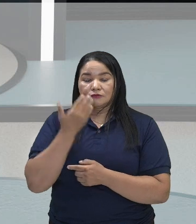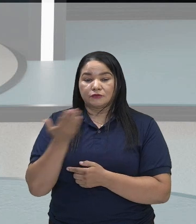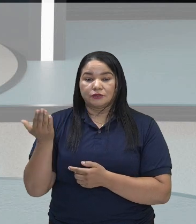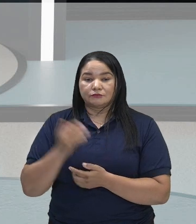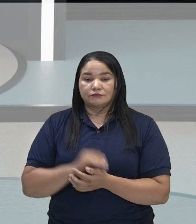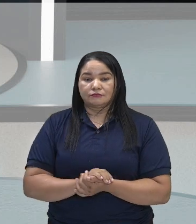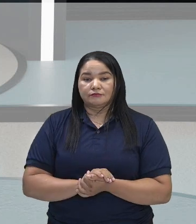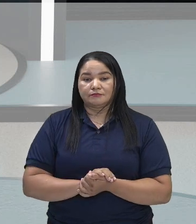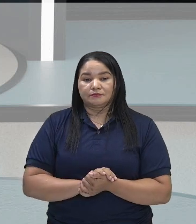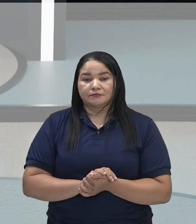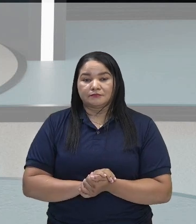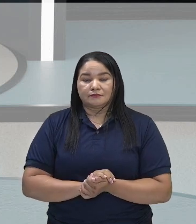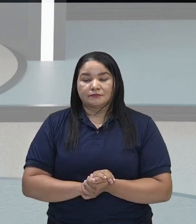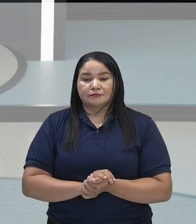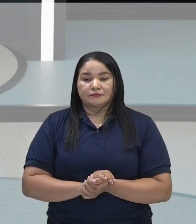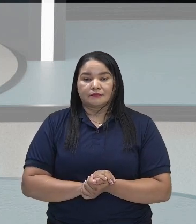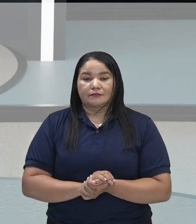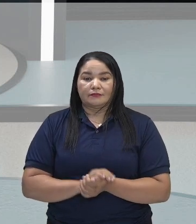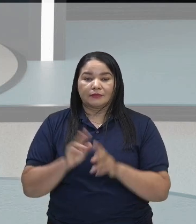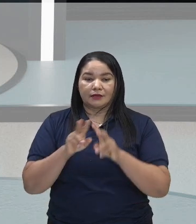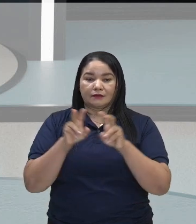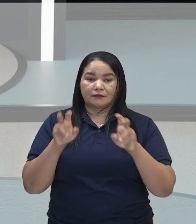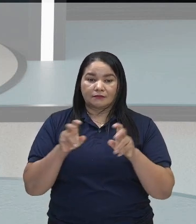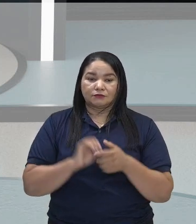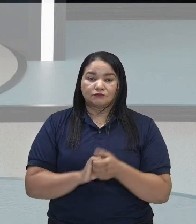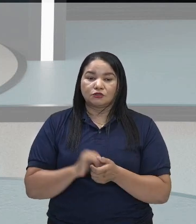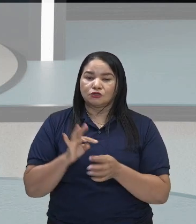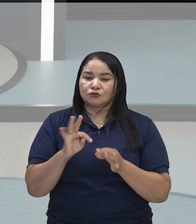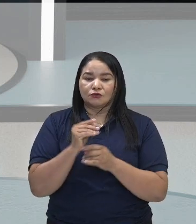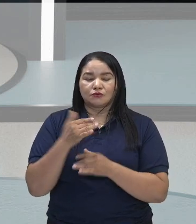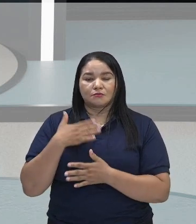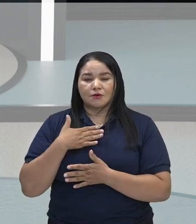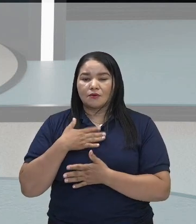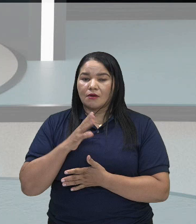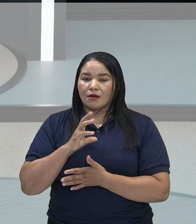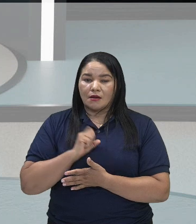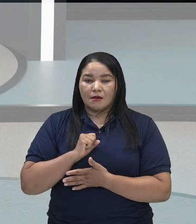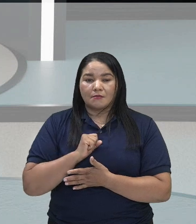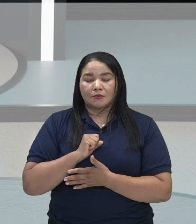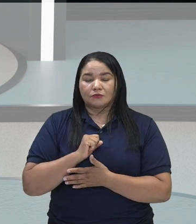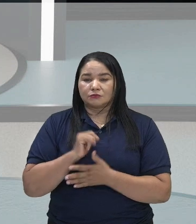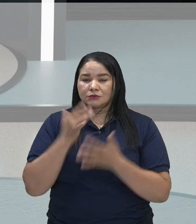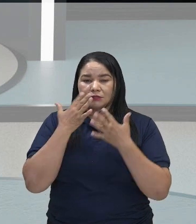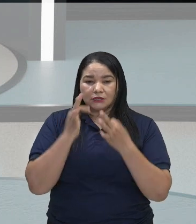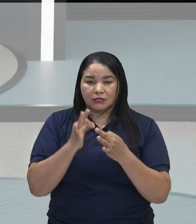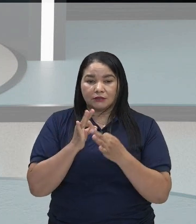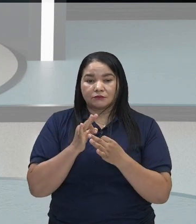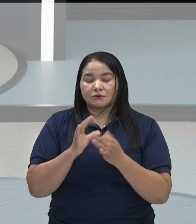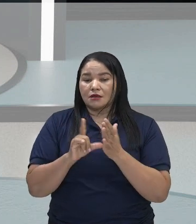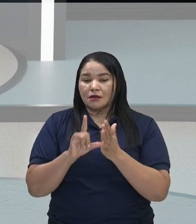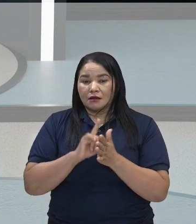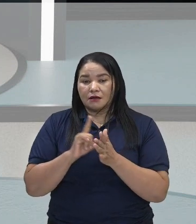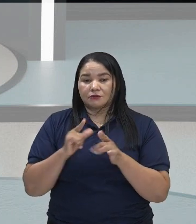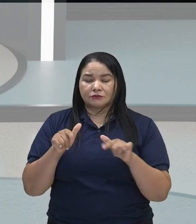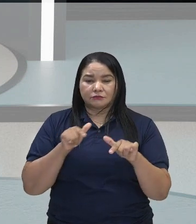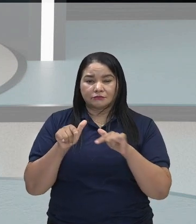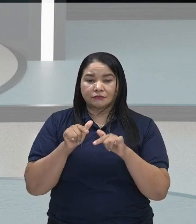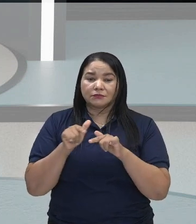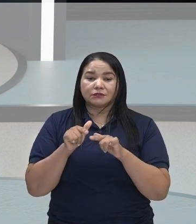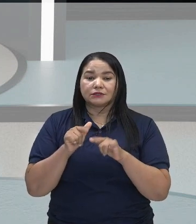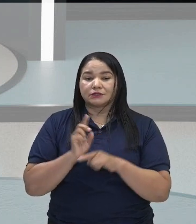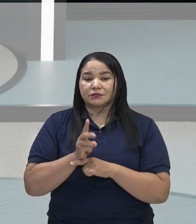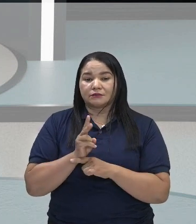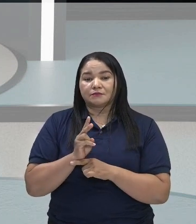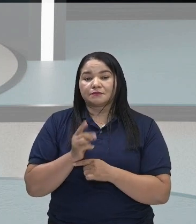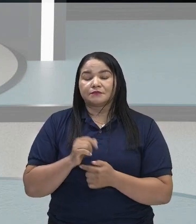Soneto da felicidade. De tudo meu amor serei atento, antes e com tal zelo e sempre, e